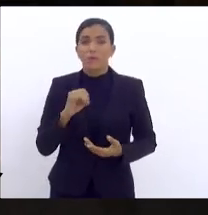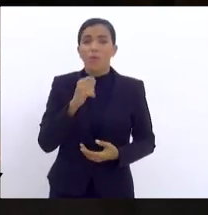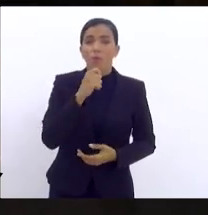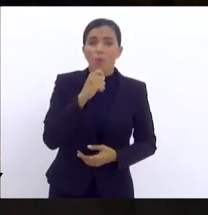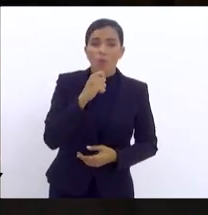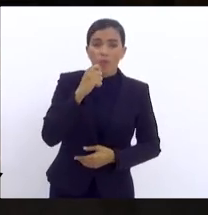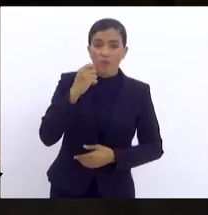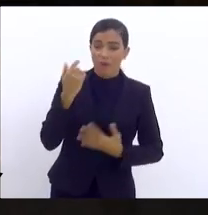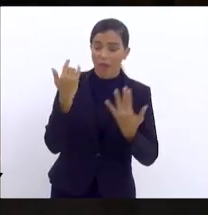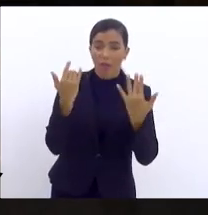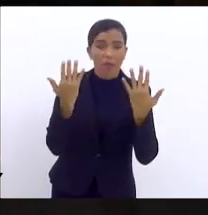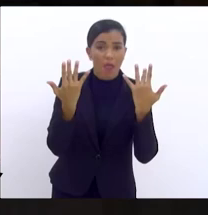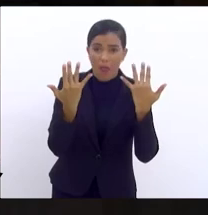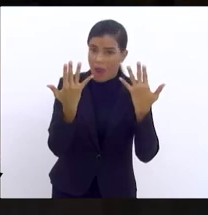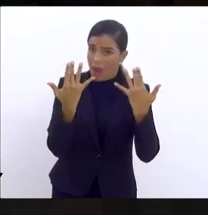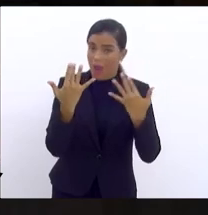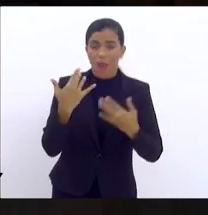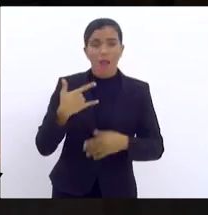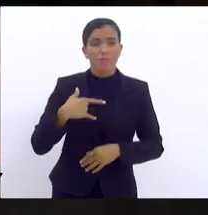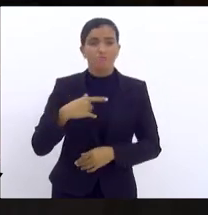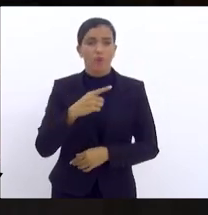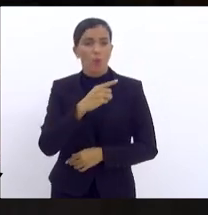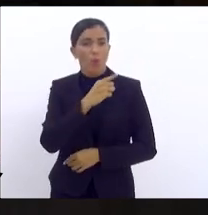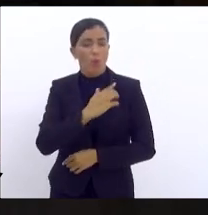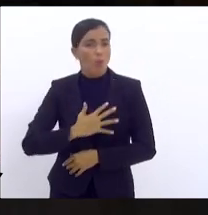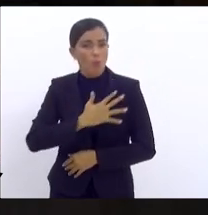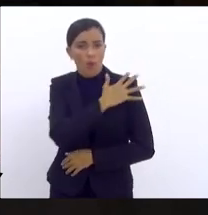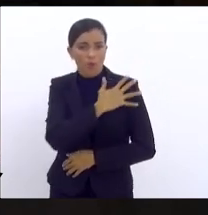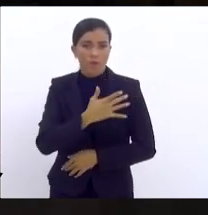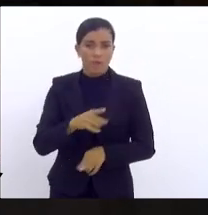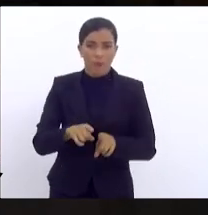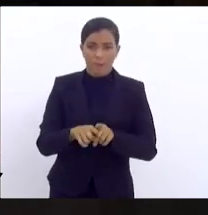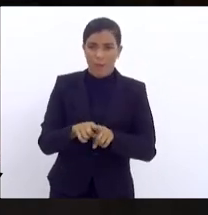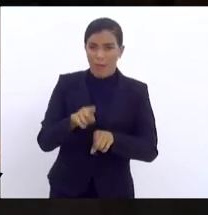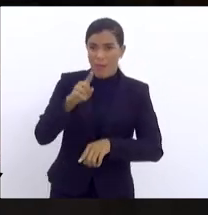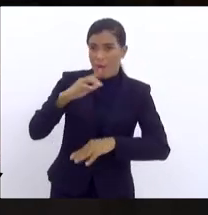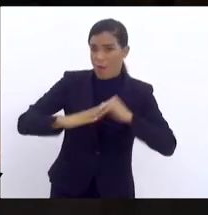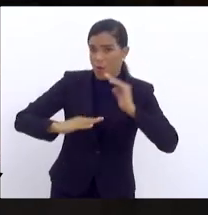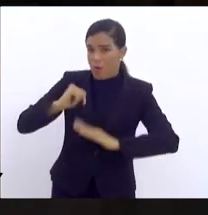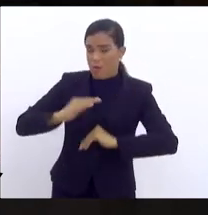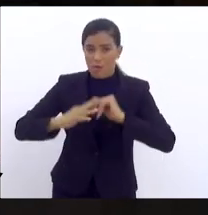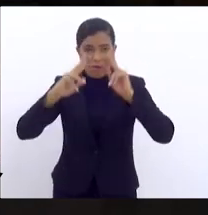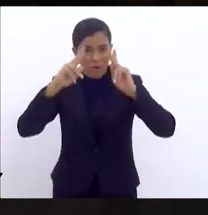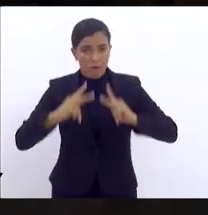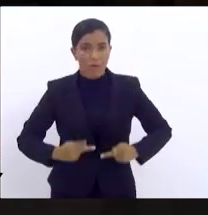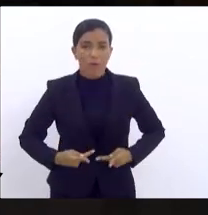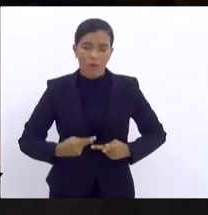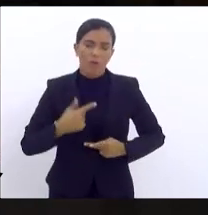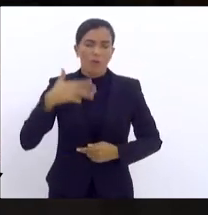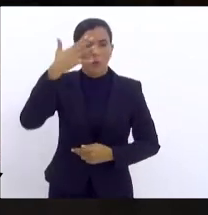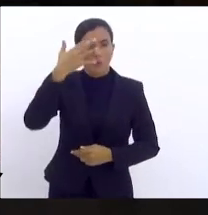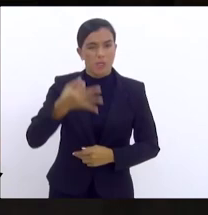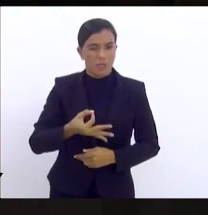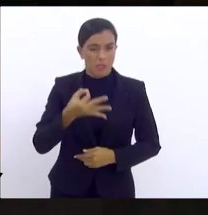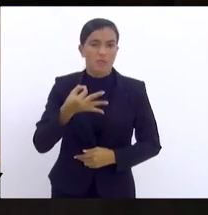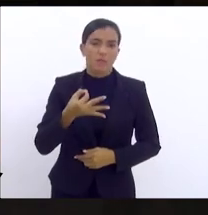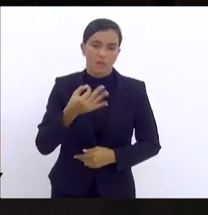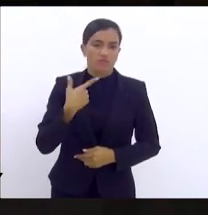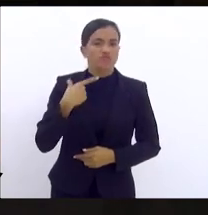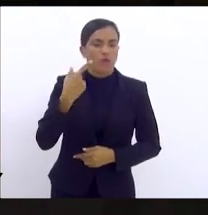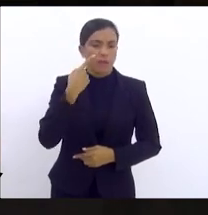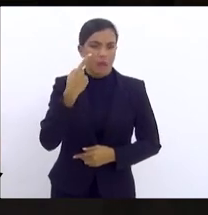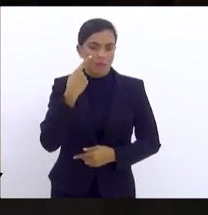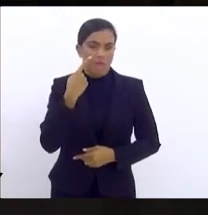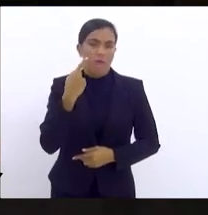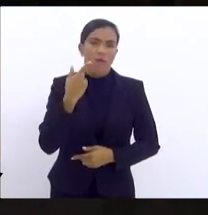o praça não tiver Os oficiais não tiver o equipamento humano para trabalhar então eu tenho certeza que isso aí já tá sendo visto